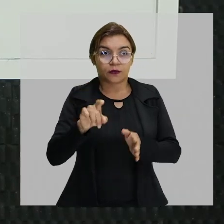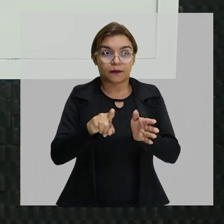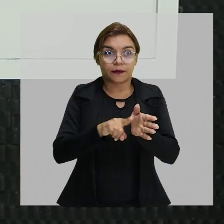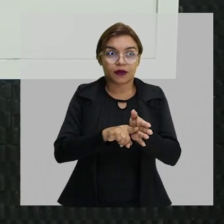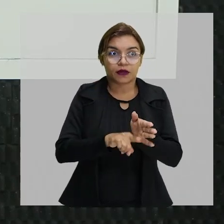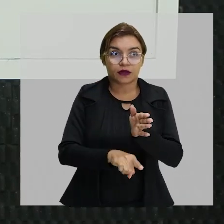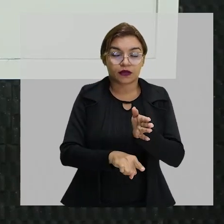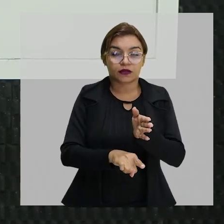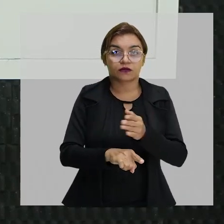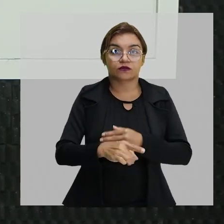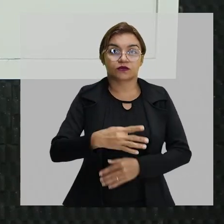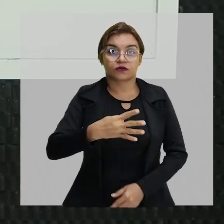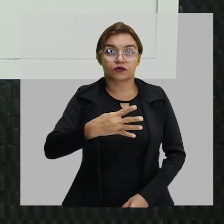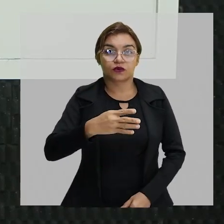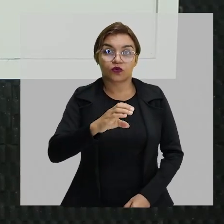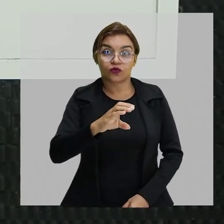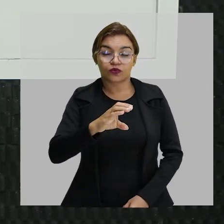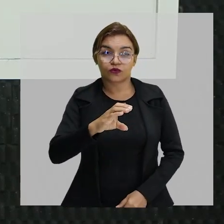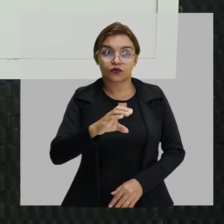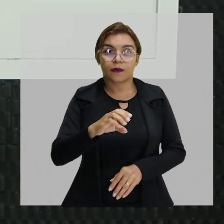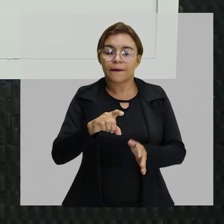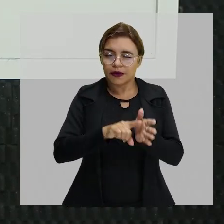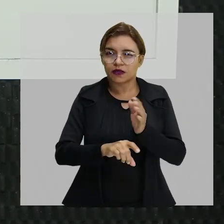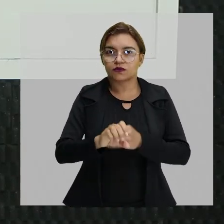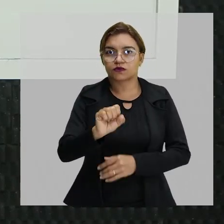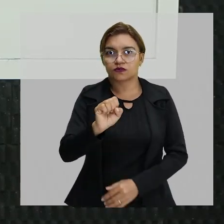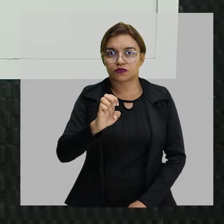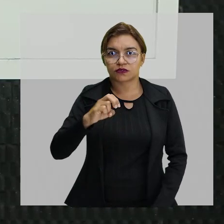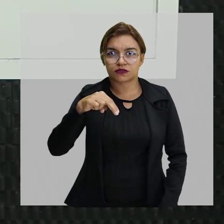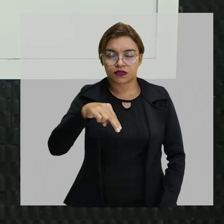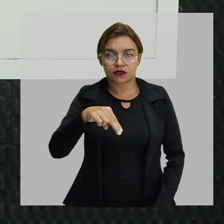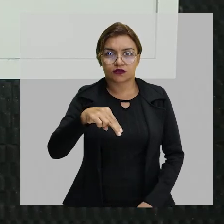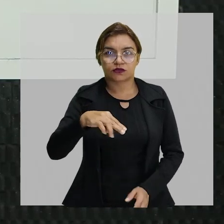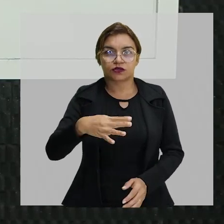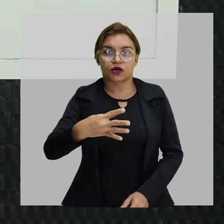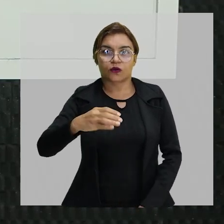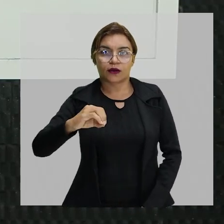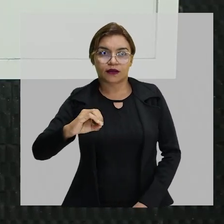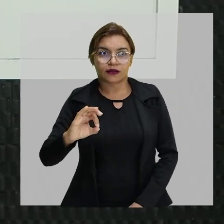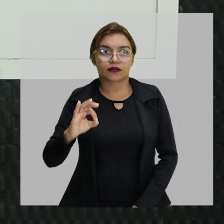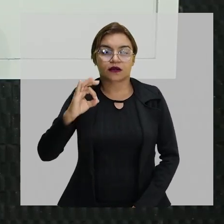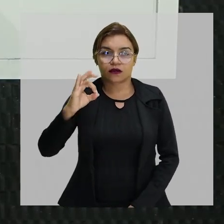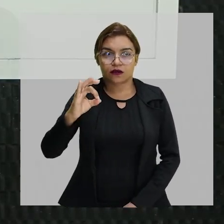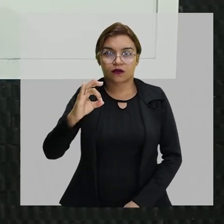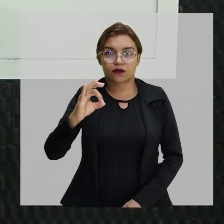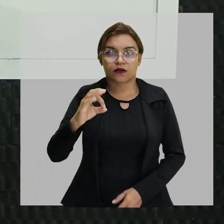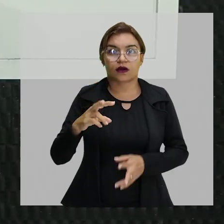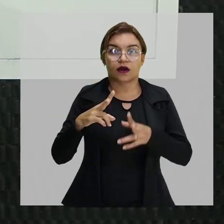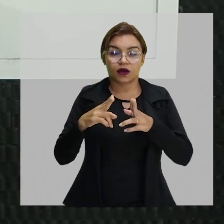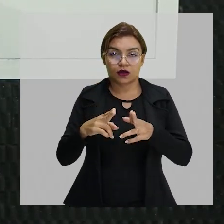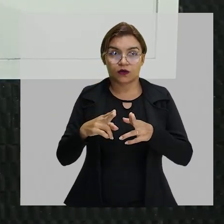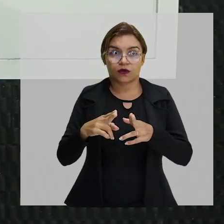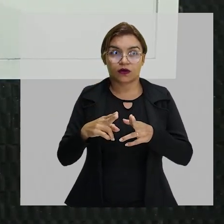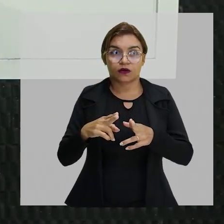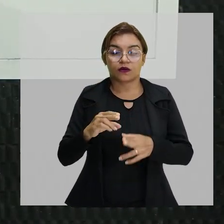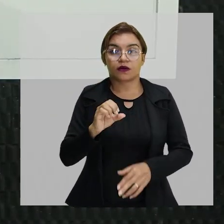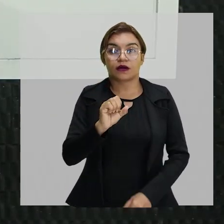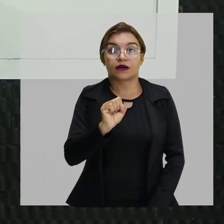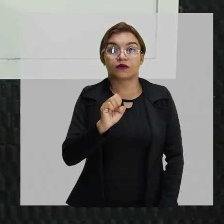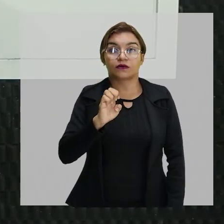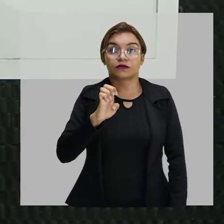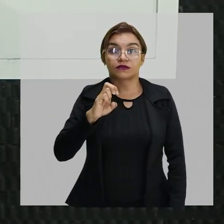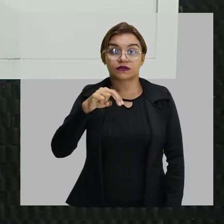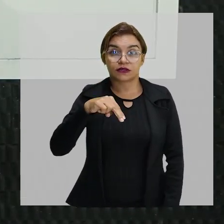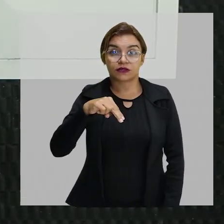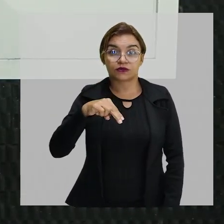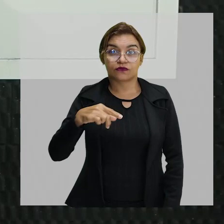menos o seno de 40 graus vai ser igual ao seno de 120, ao seno de 20 graus.